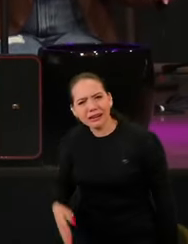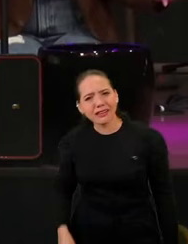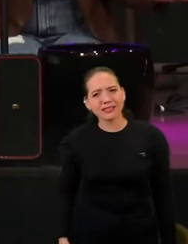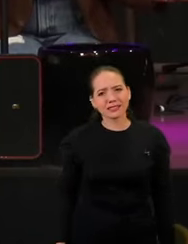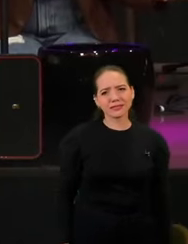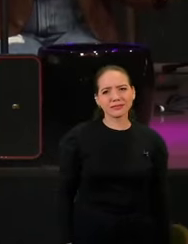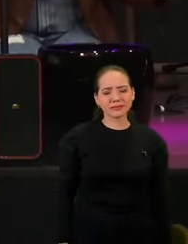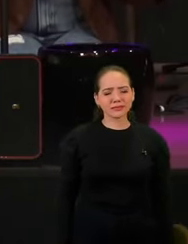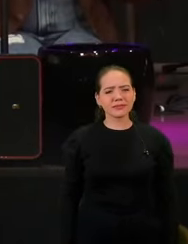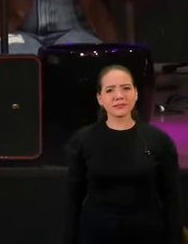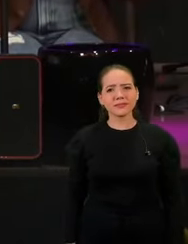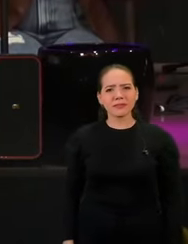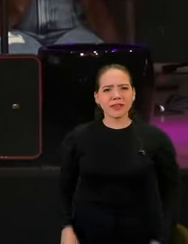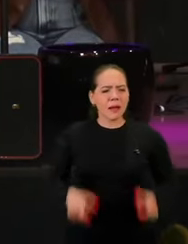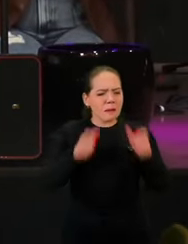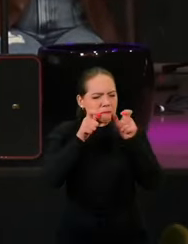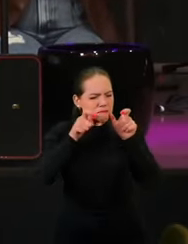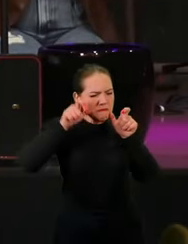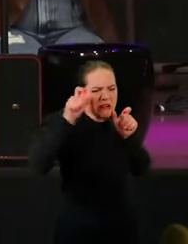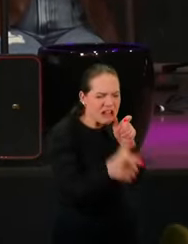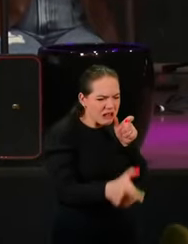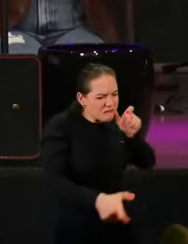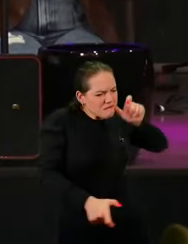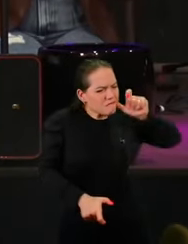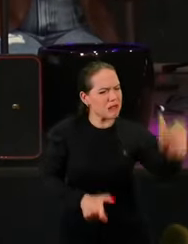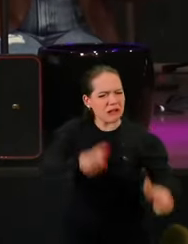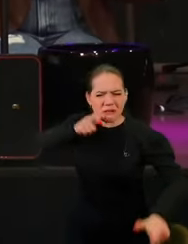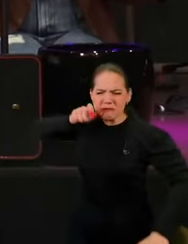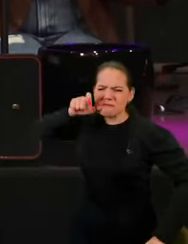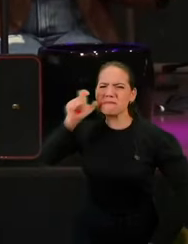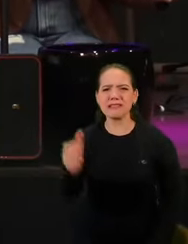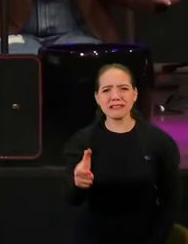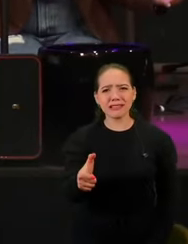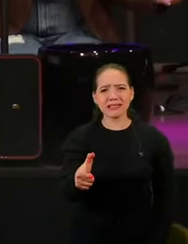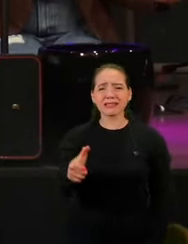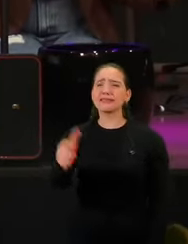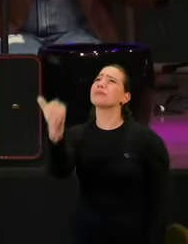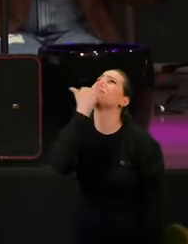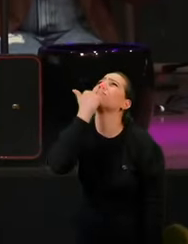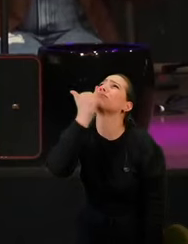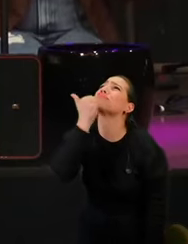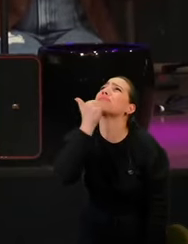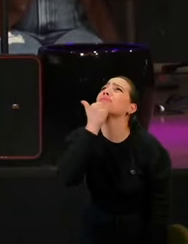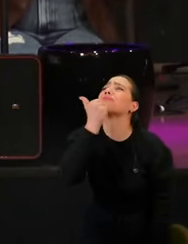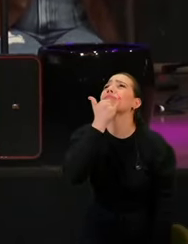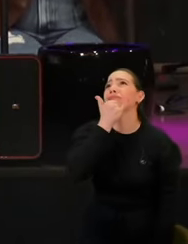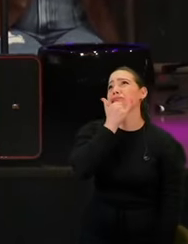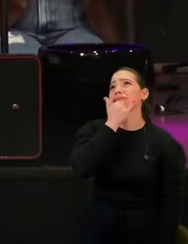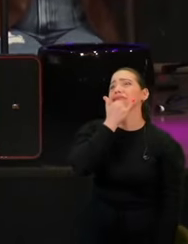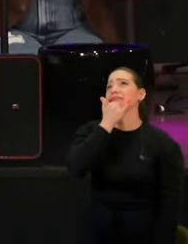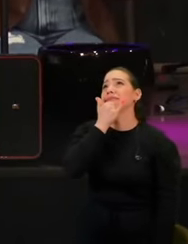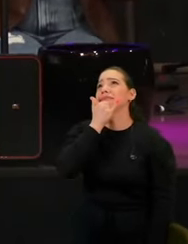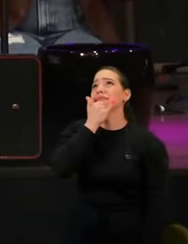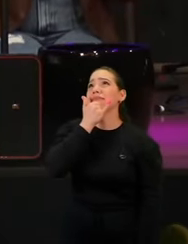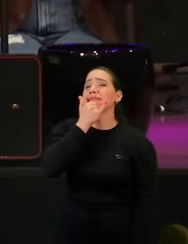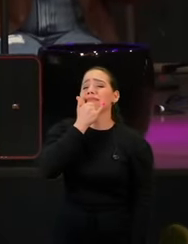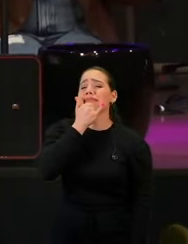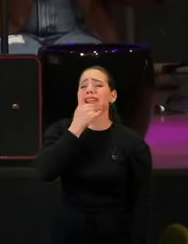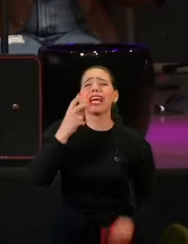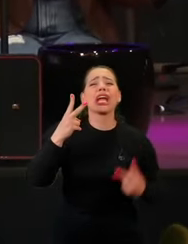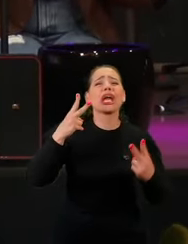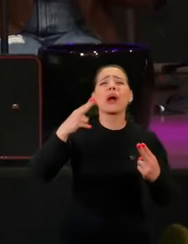Deus. Como um pai que chega em casa e coloca os filhos no lugar certo, faz isso hoje, Senhor,